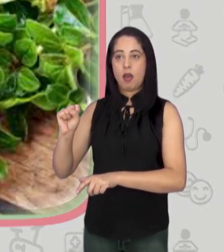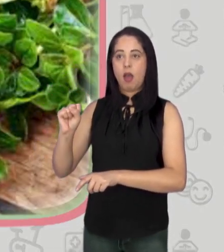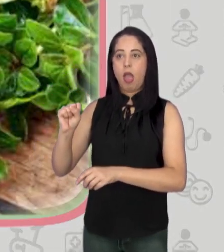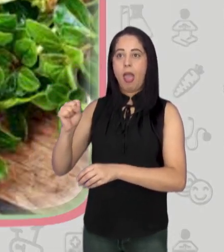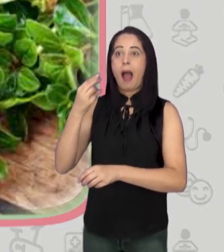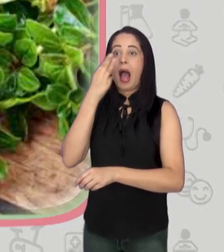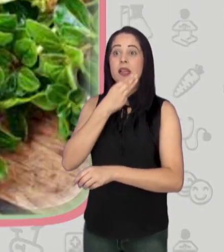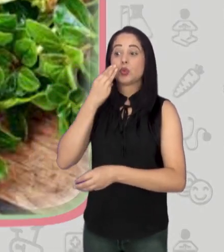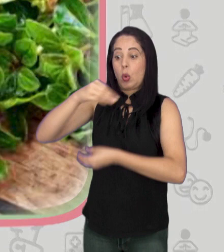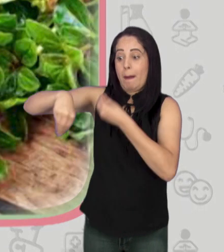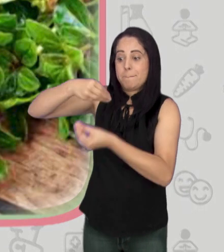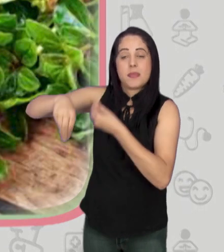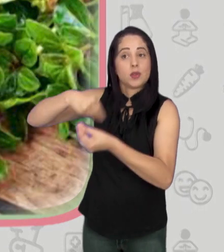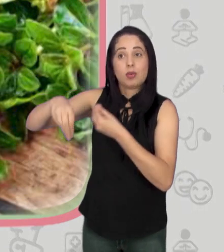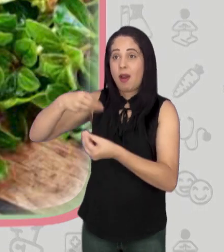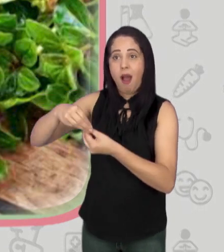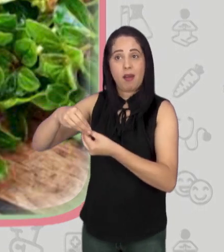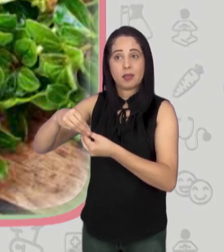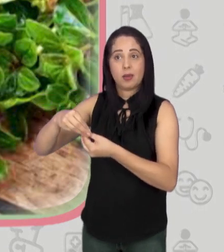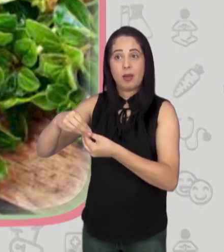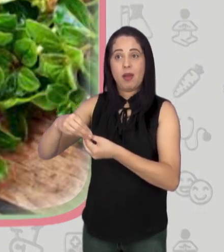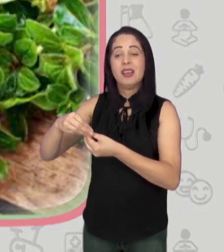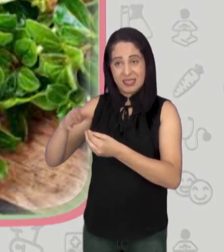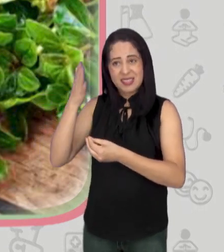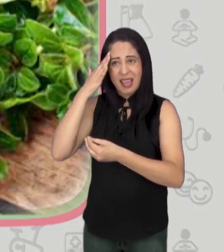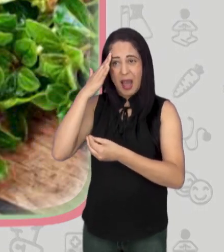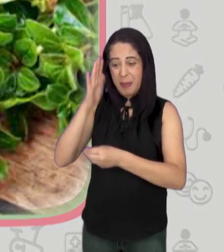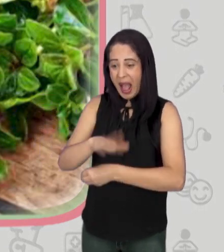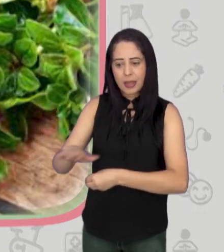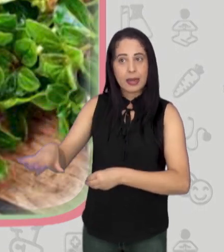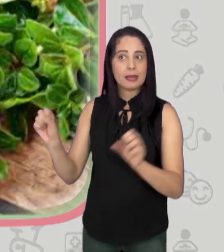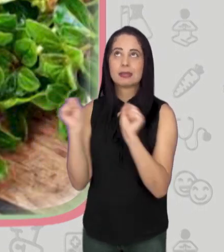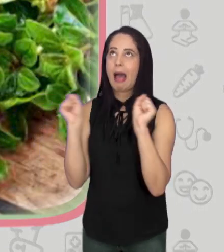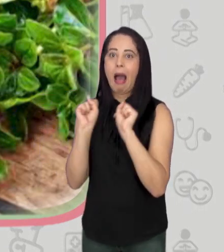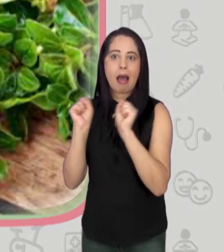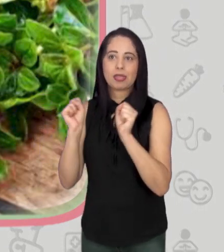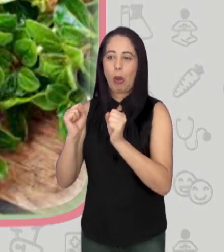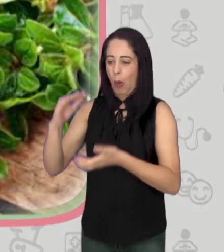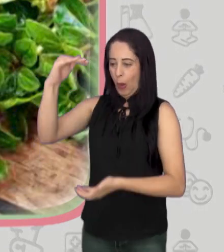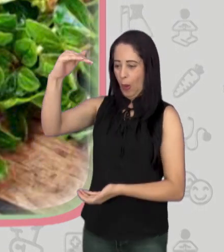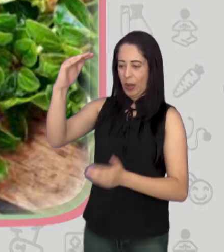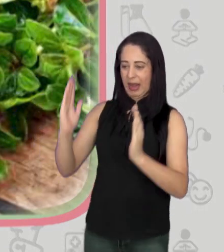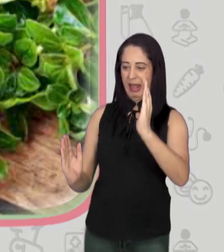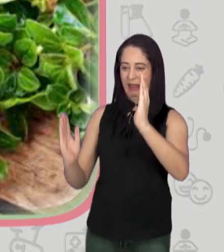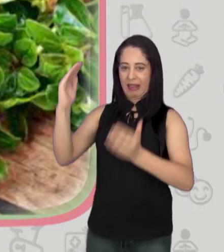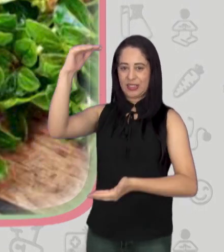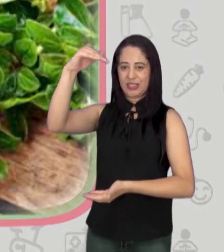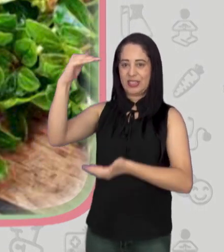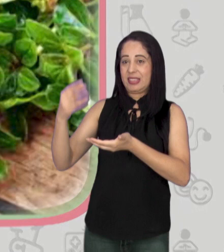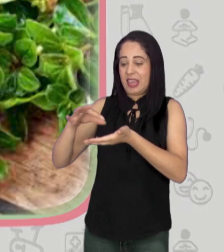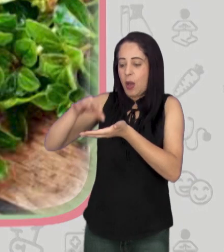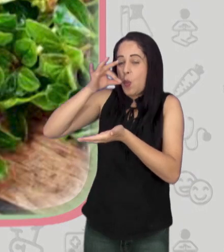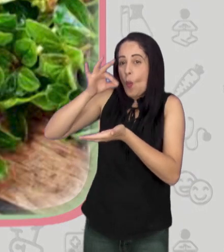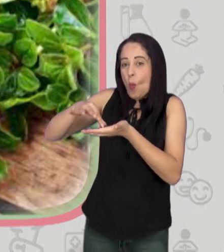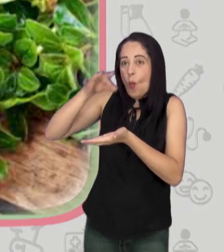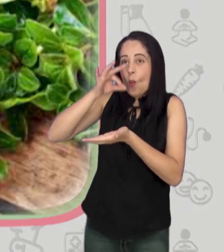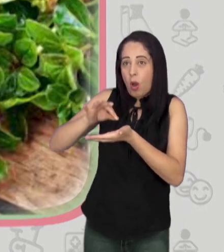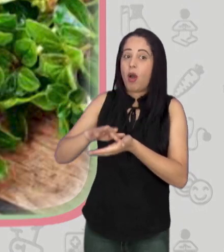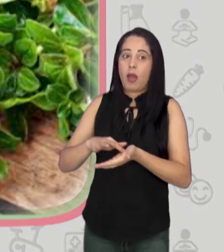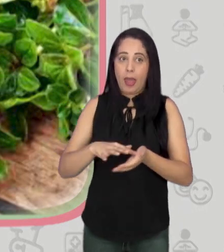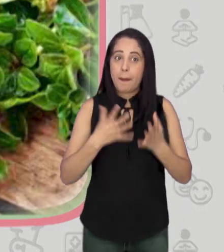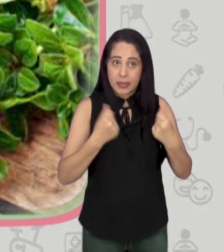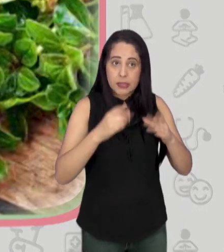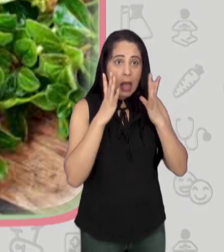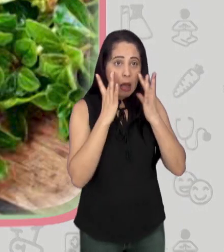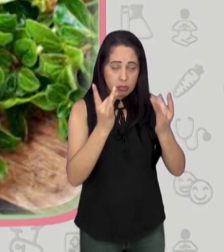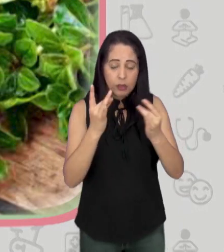de açúcares. Então a gente tem que tomar cuidado com aqueles cereais que as crianças gostam, Aqueles sabe? da caixinha, né, de Aqueles da papelão. caixinha, eles não são Fica saudáveis. atento,